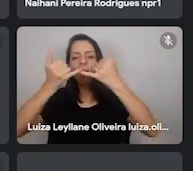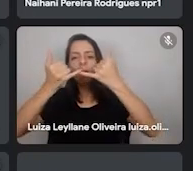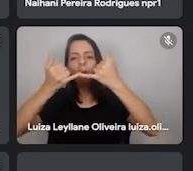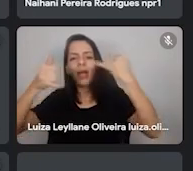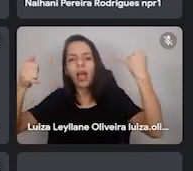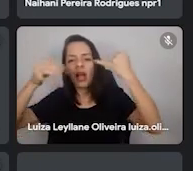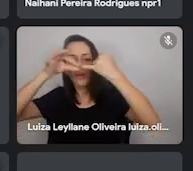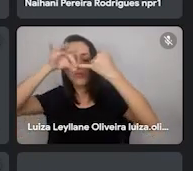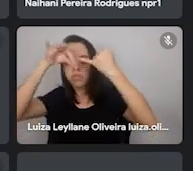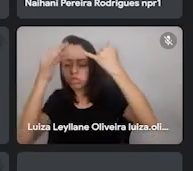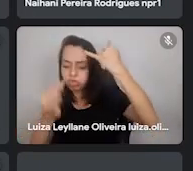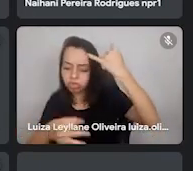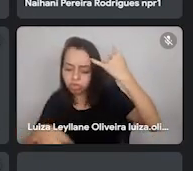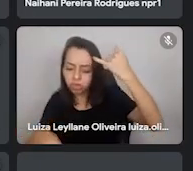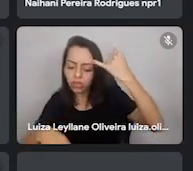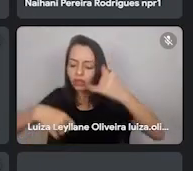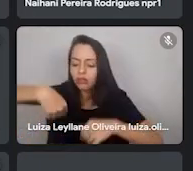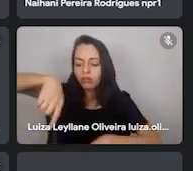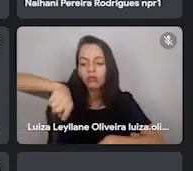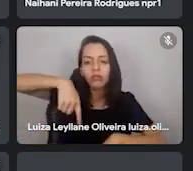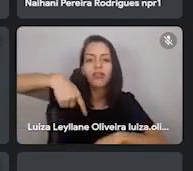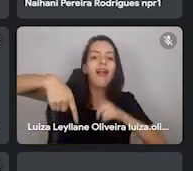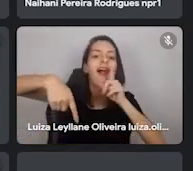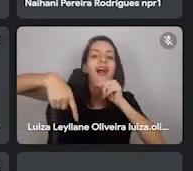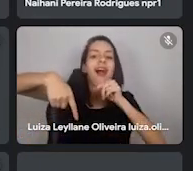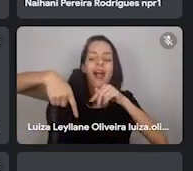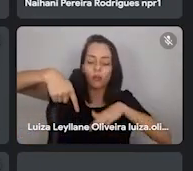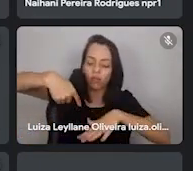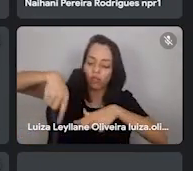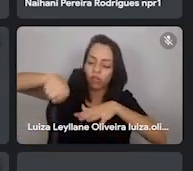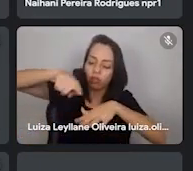esse fio, ele não teria que desligar?